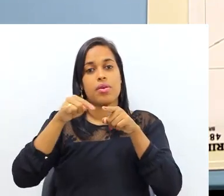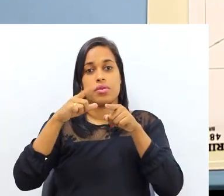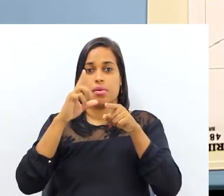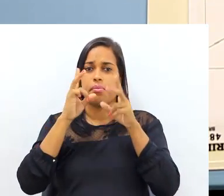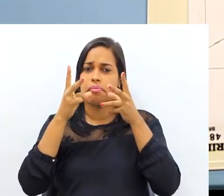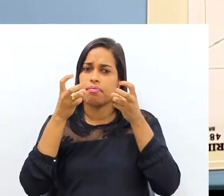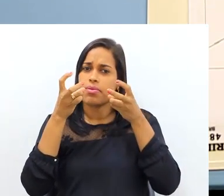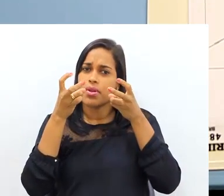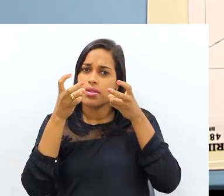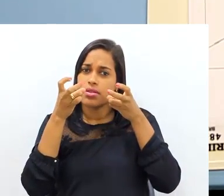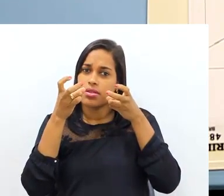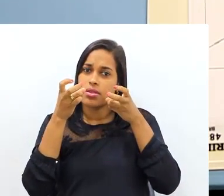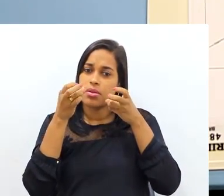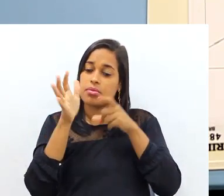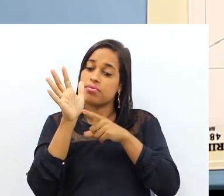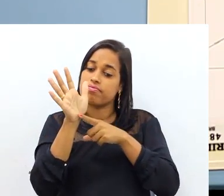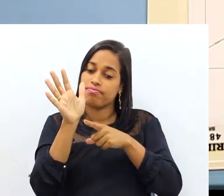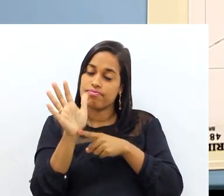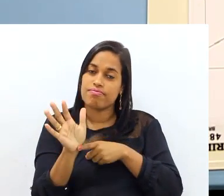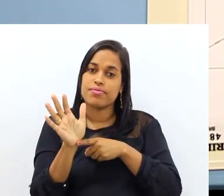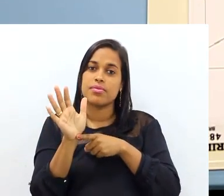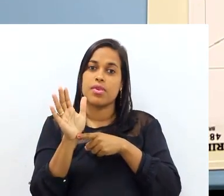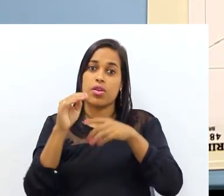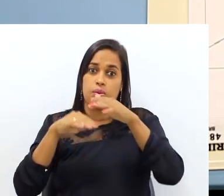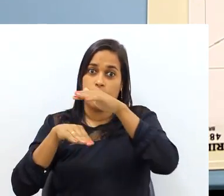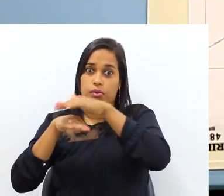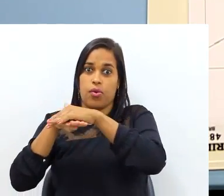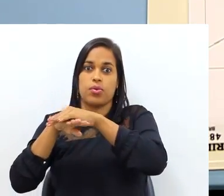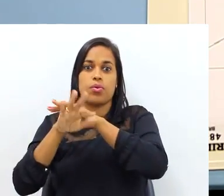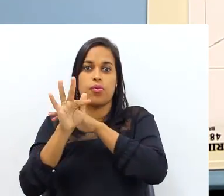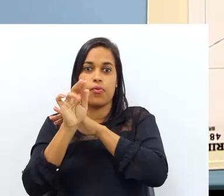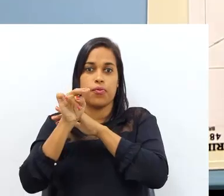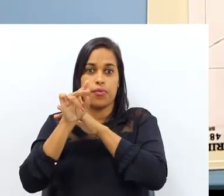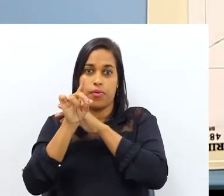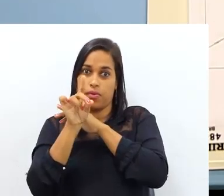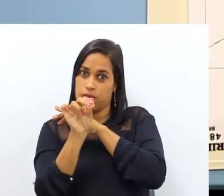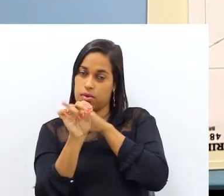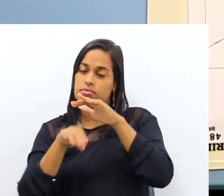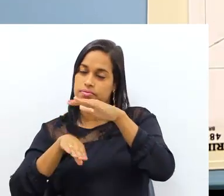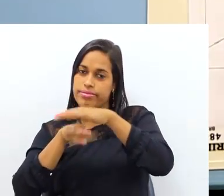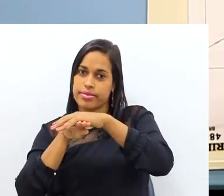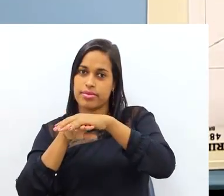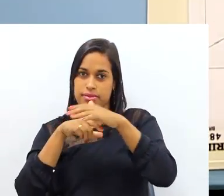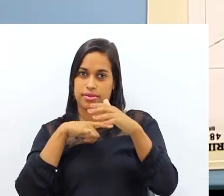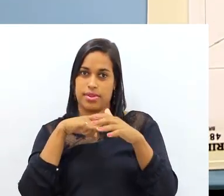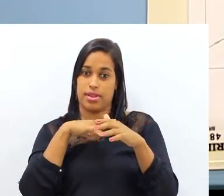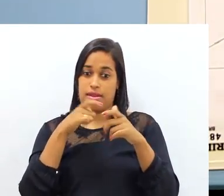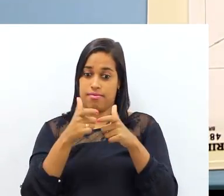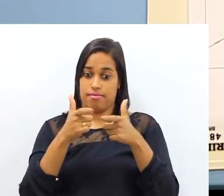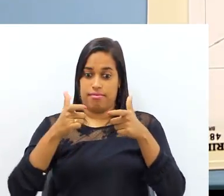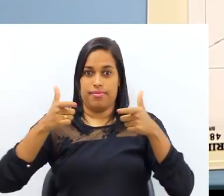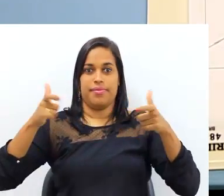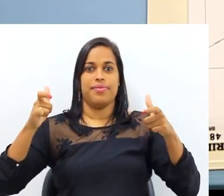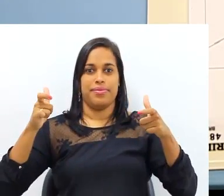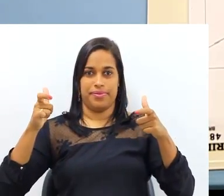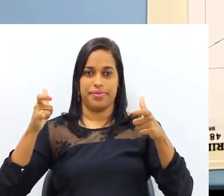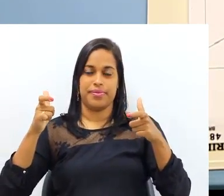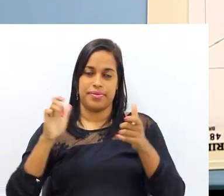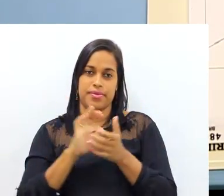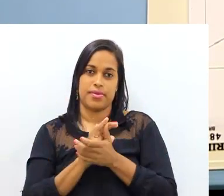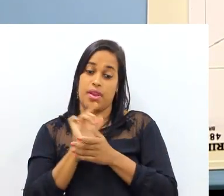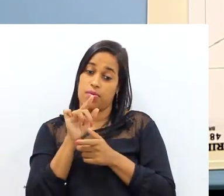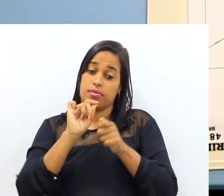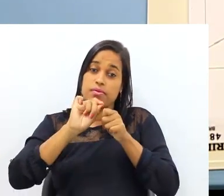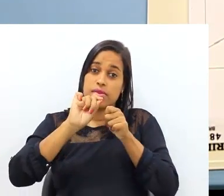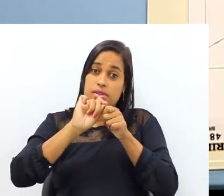na parede que vai ficar no fundo do meu ambiente. E eu estou usando medidas, digamos, em verdadeira grandeza. Então,